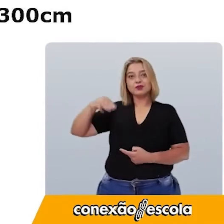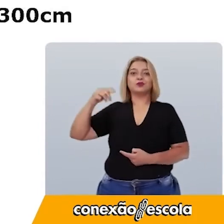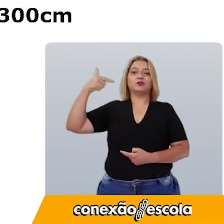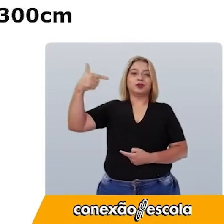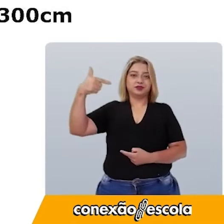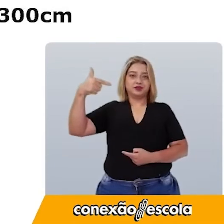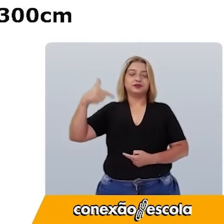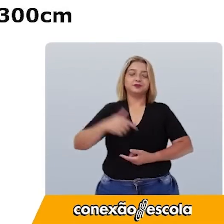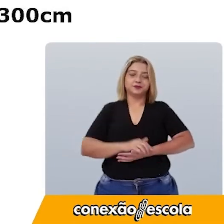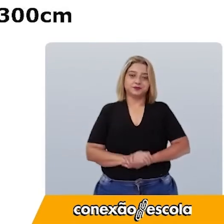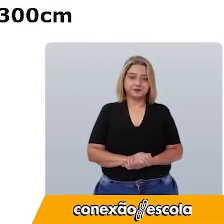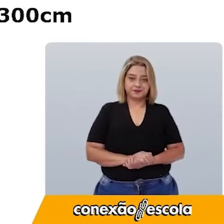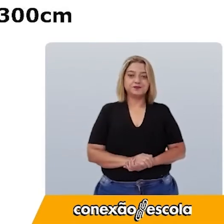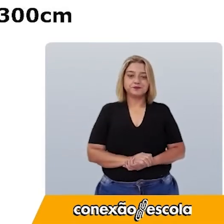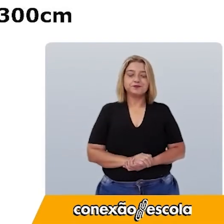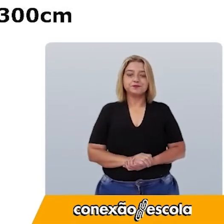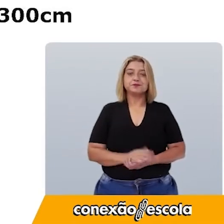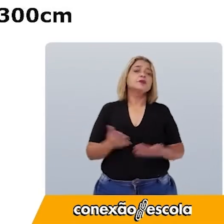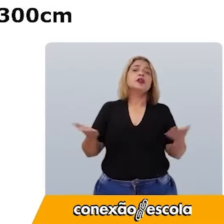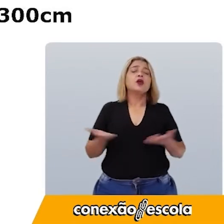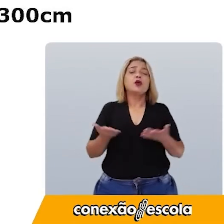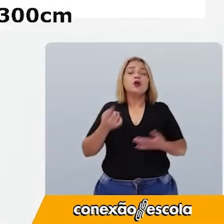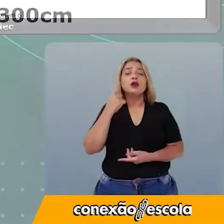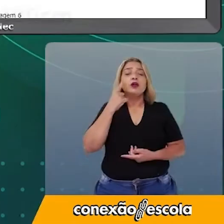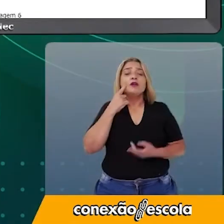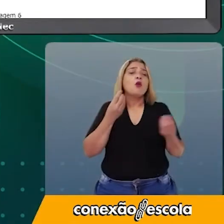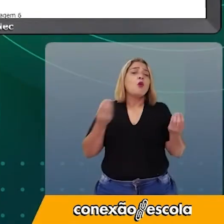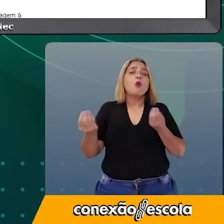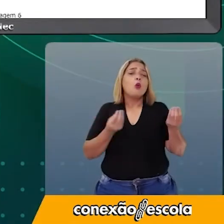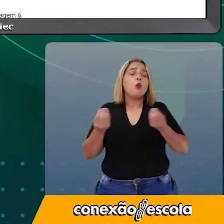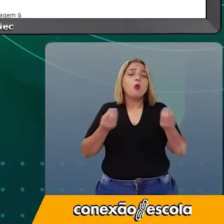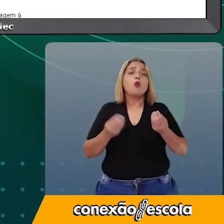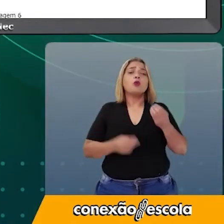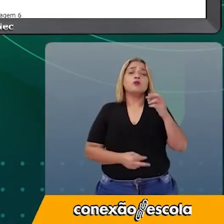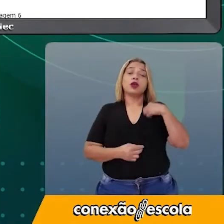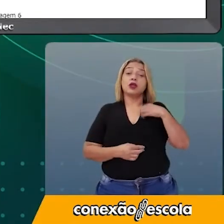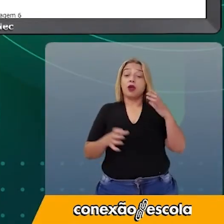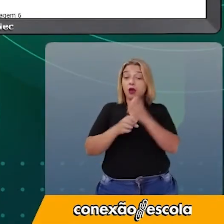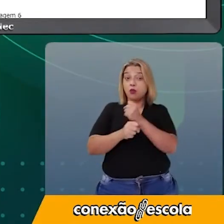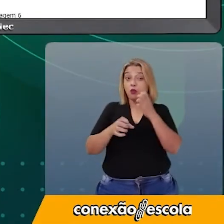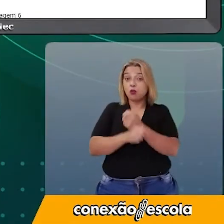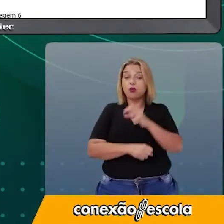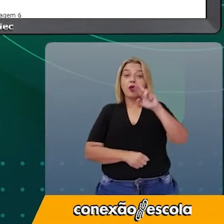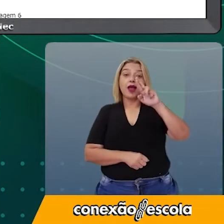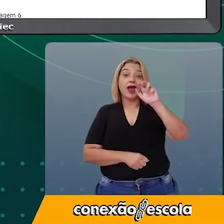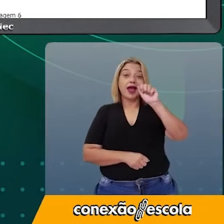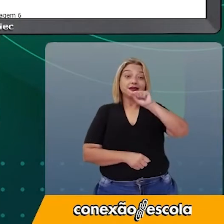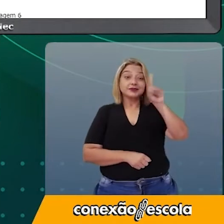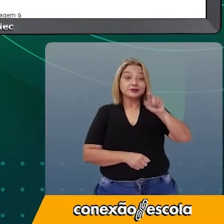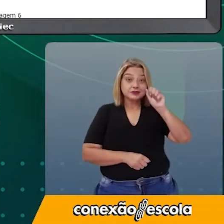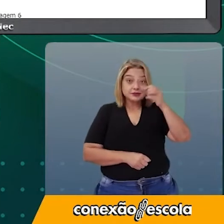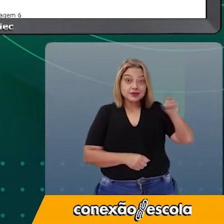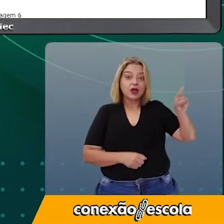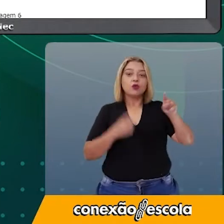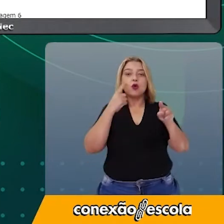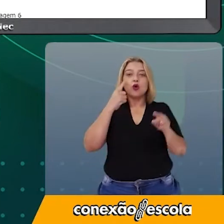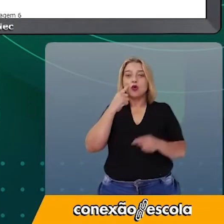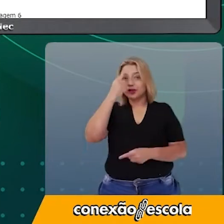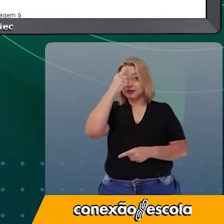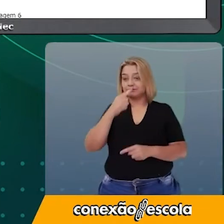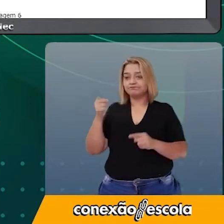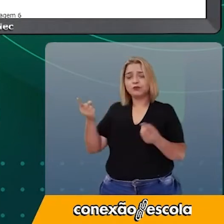quadrados. Vamos agora ver como calcular a razão de algumas figuras. Neste caso, eu